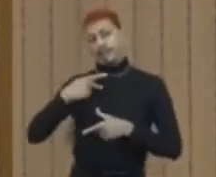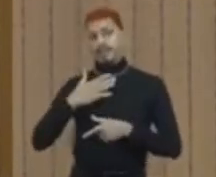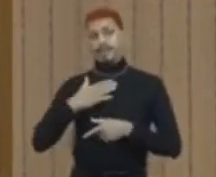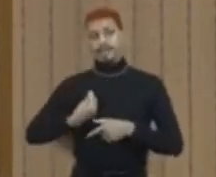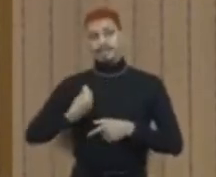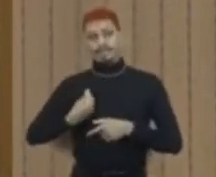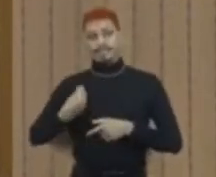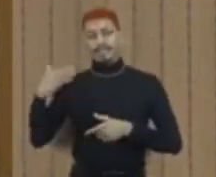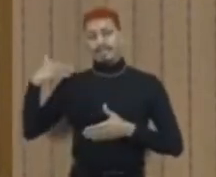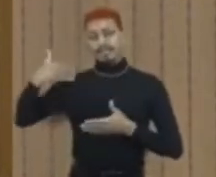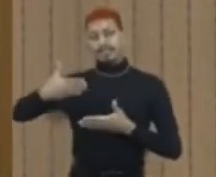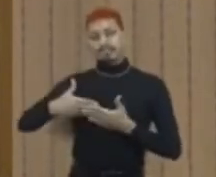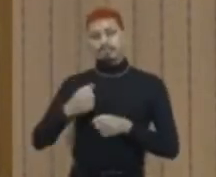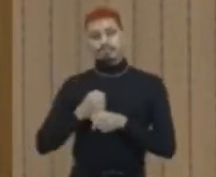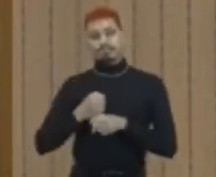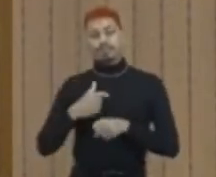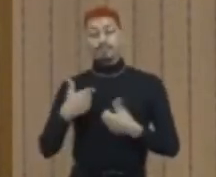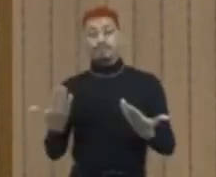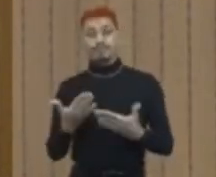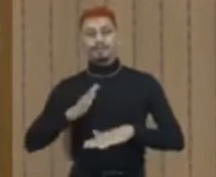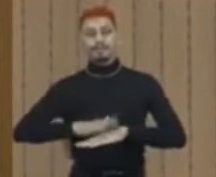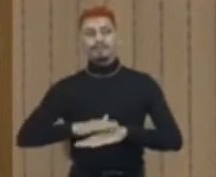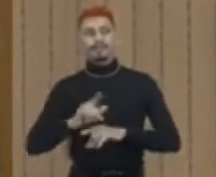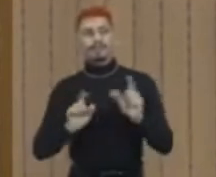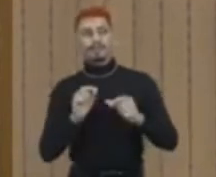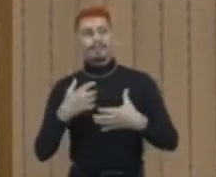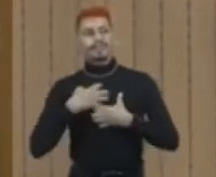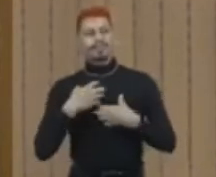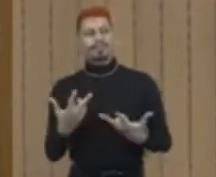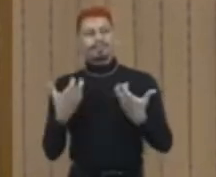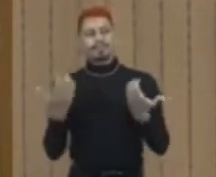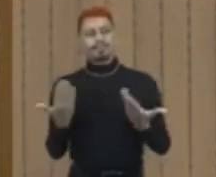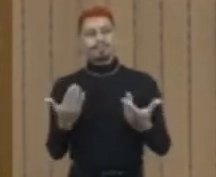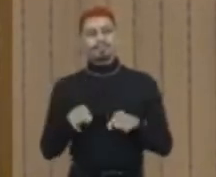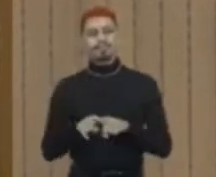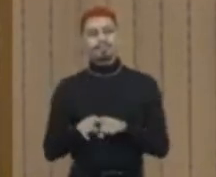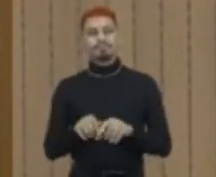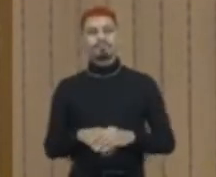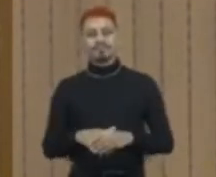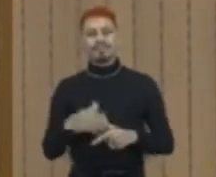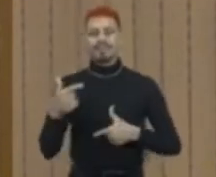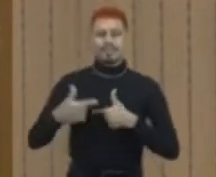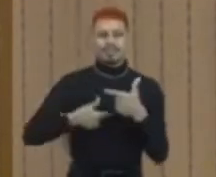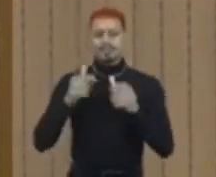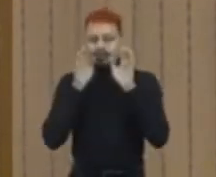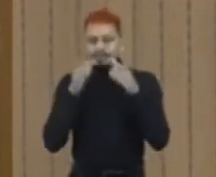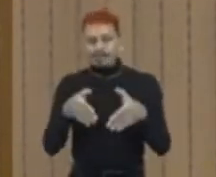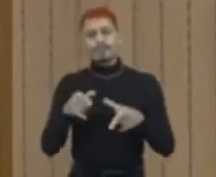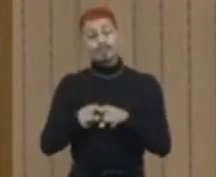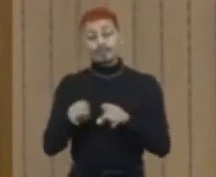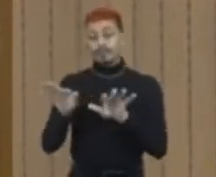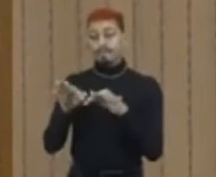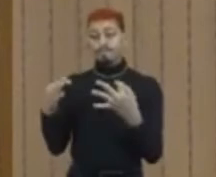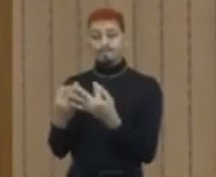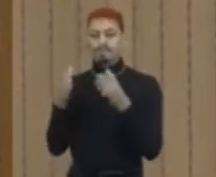anos, então esse é o momento para mim também, que me dediquei bastante, né, para o trabalho, também para a